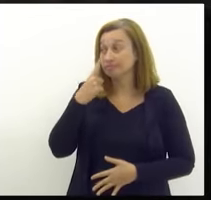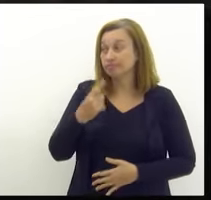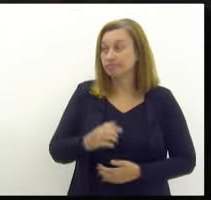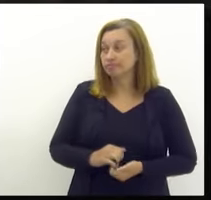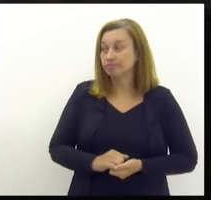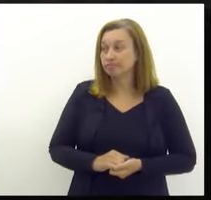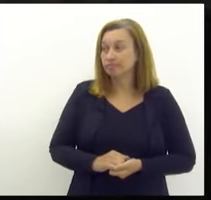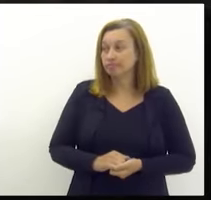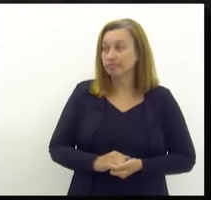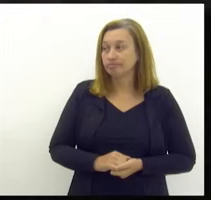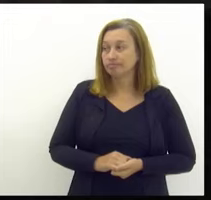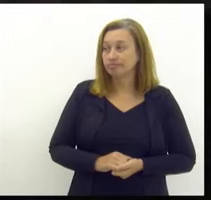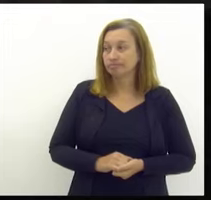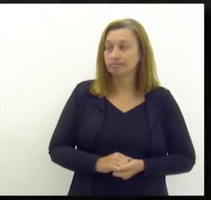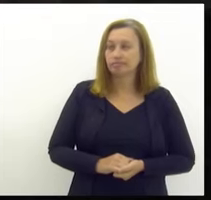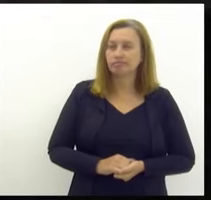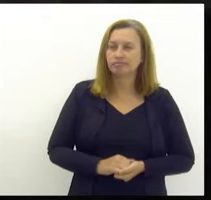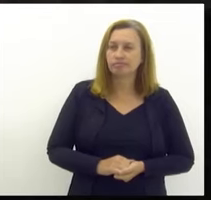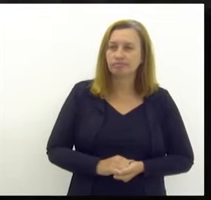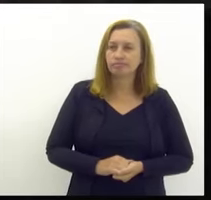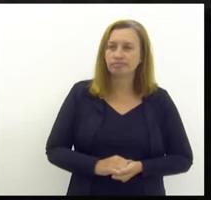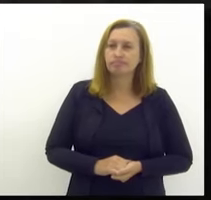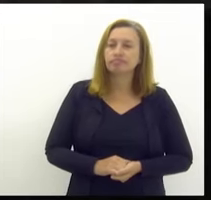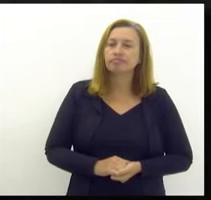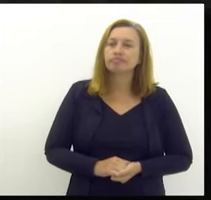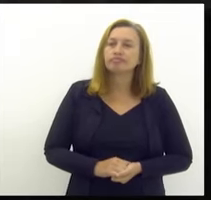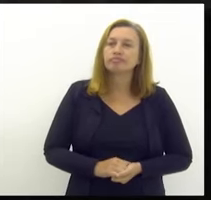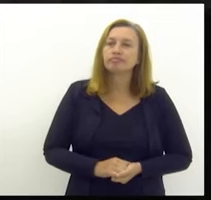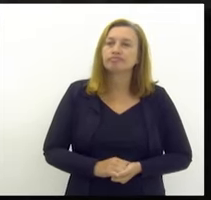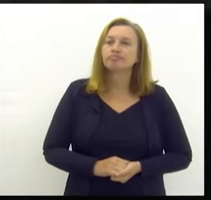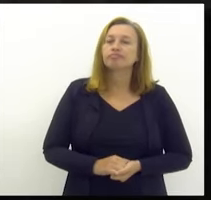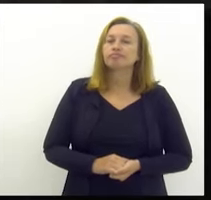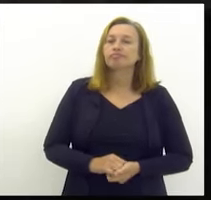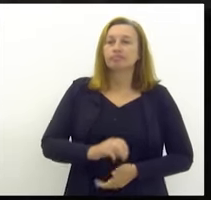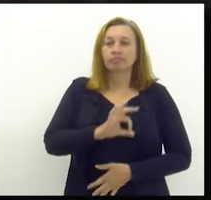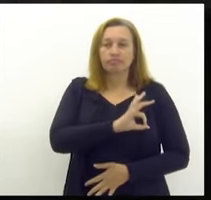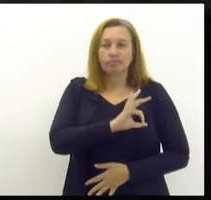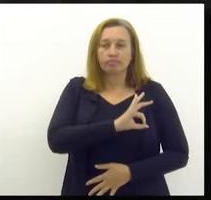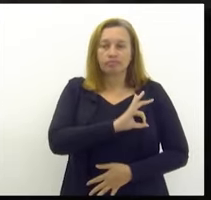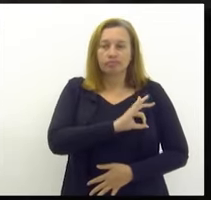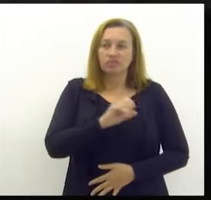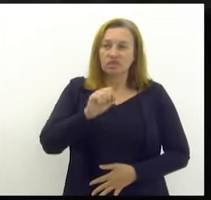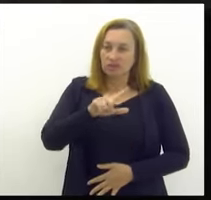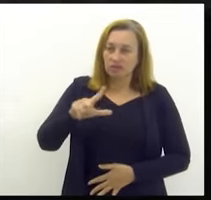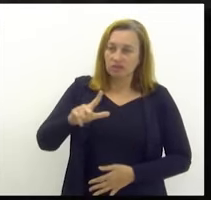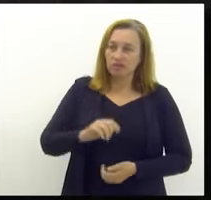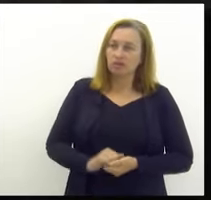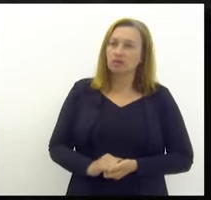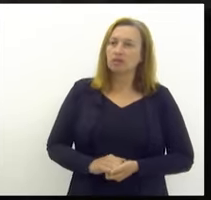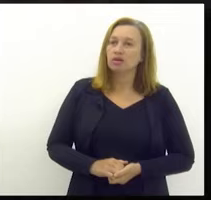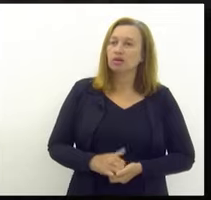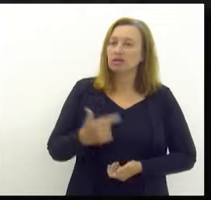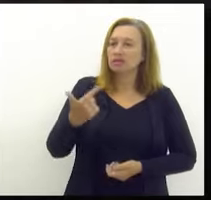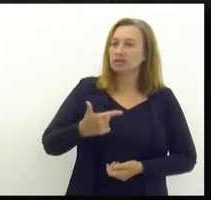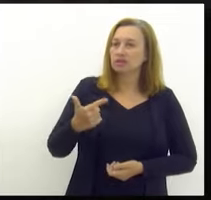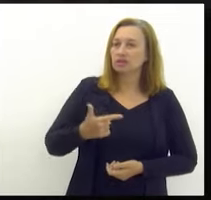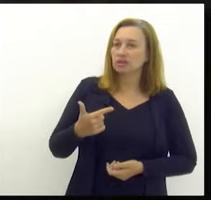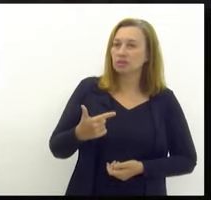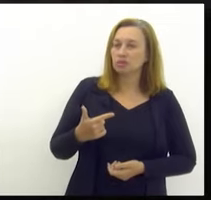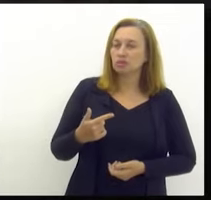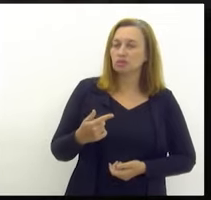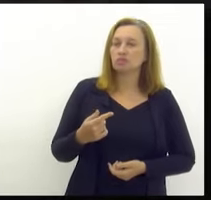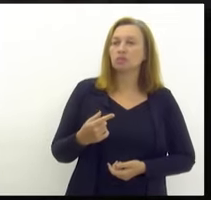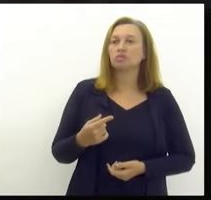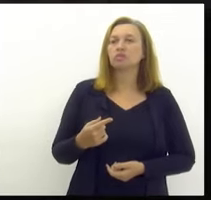Polícia Civil que era reequipamento da Polícia Civil segundo as prioridades da sua política de